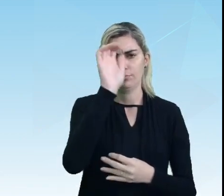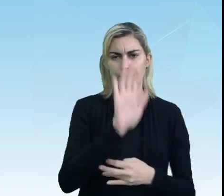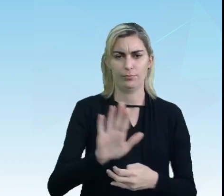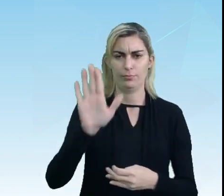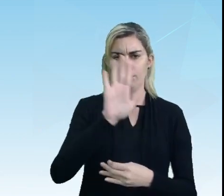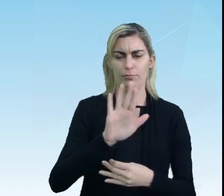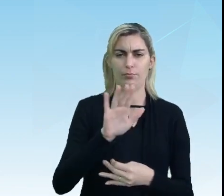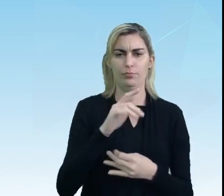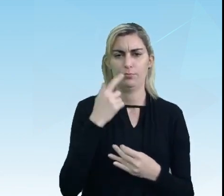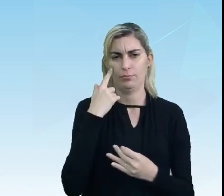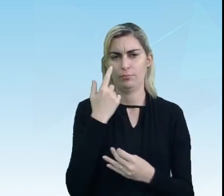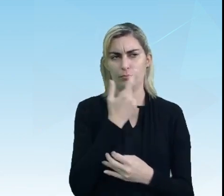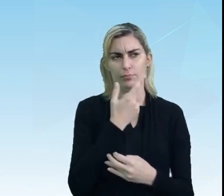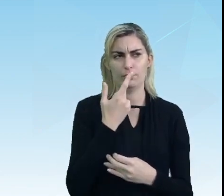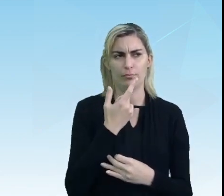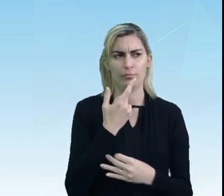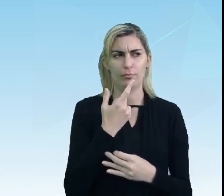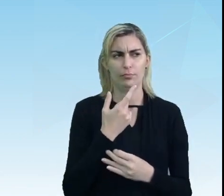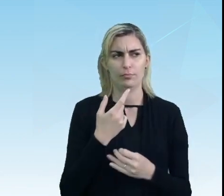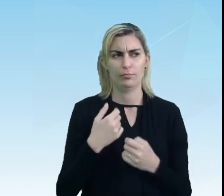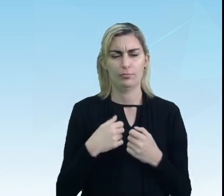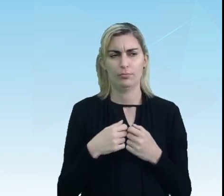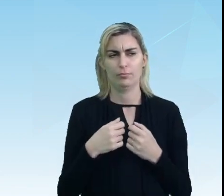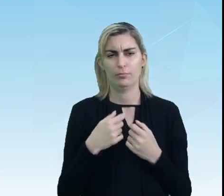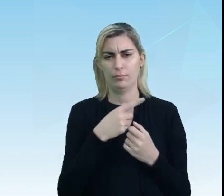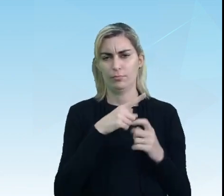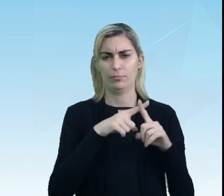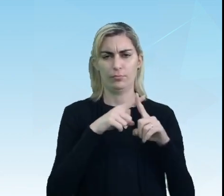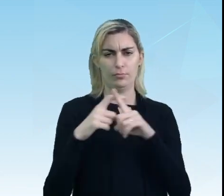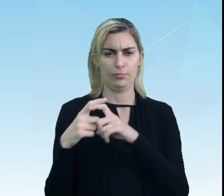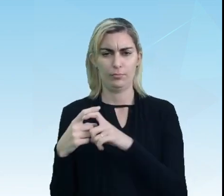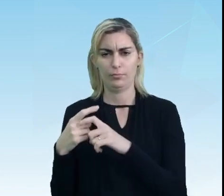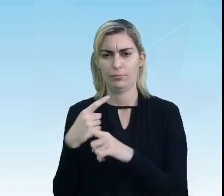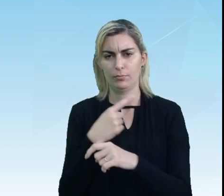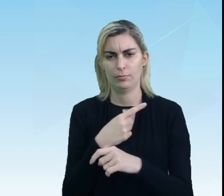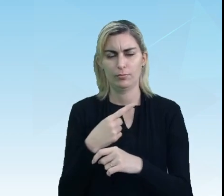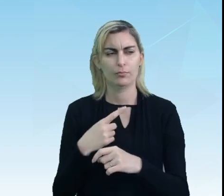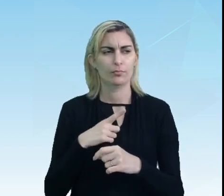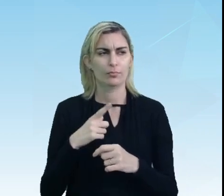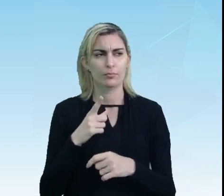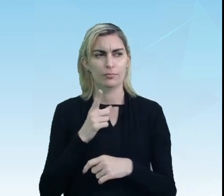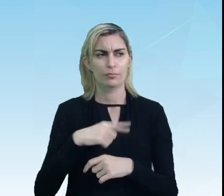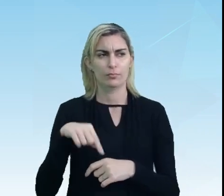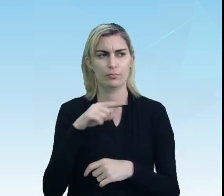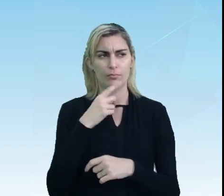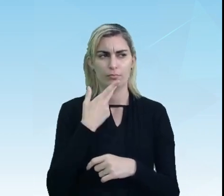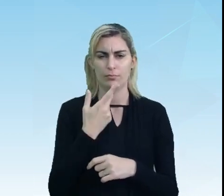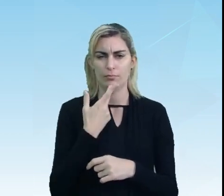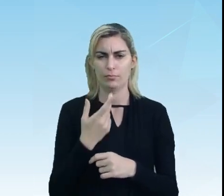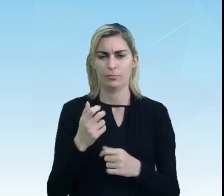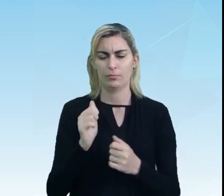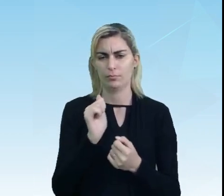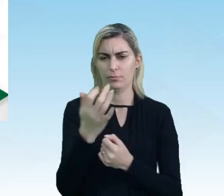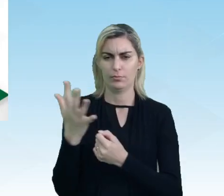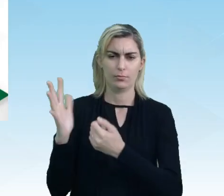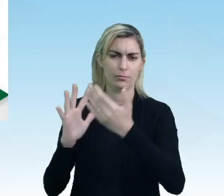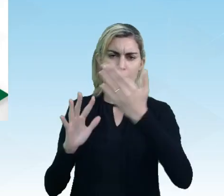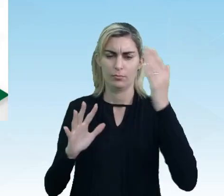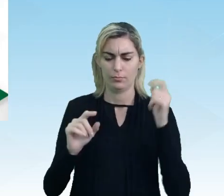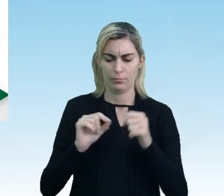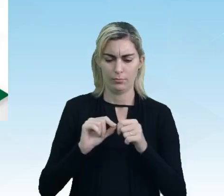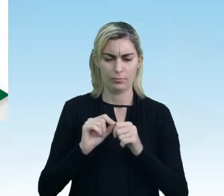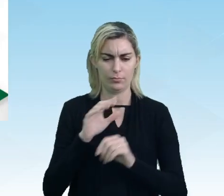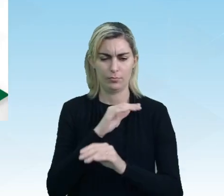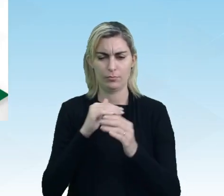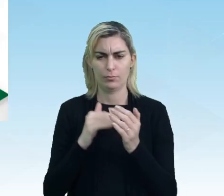leitura imagética dessa charge aí. Digamos que seja a nossa Amazônia, faz